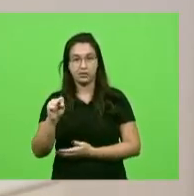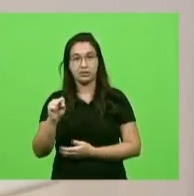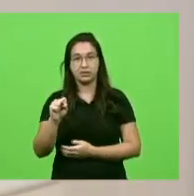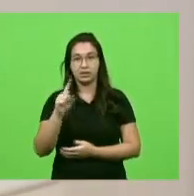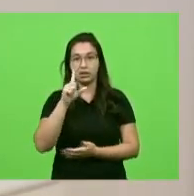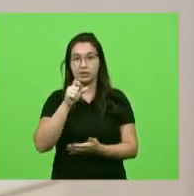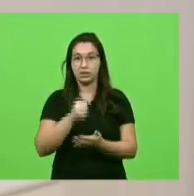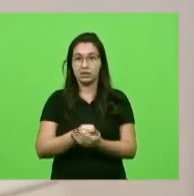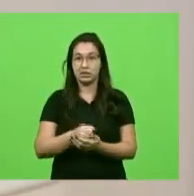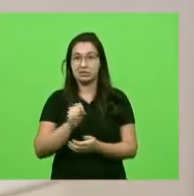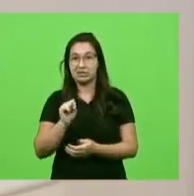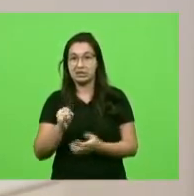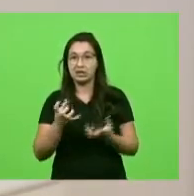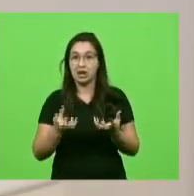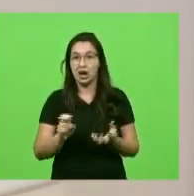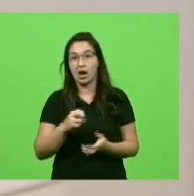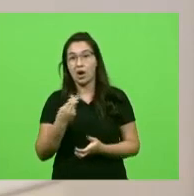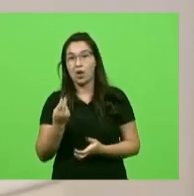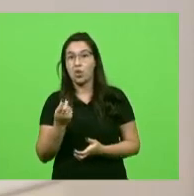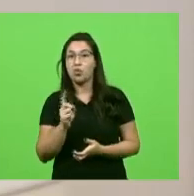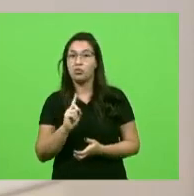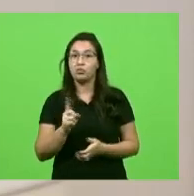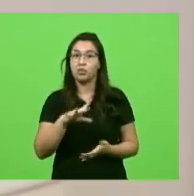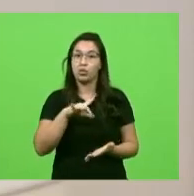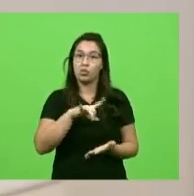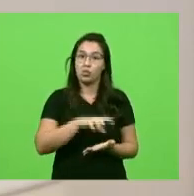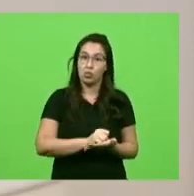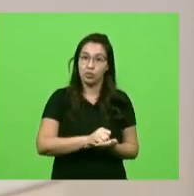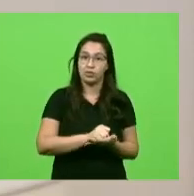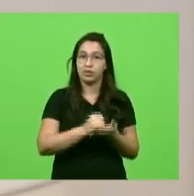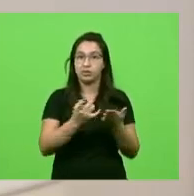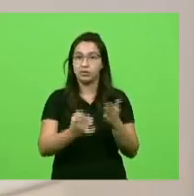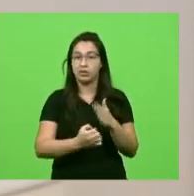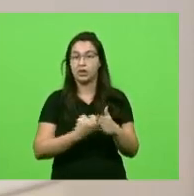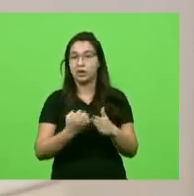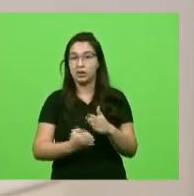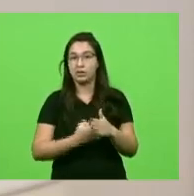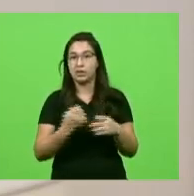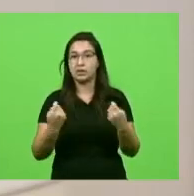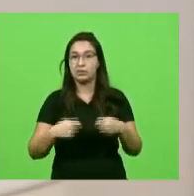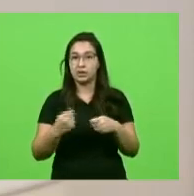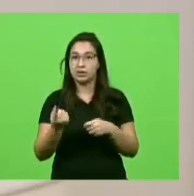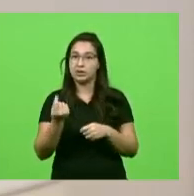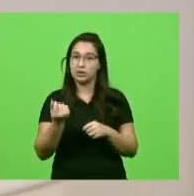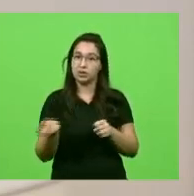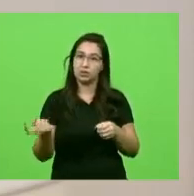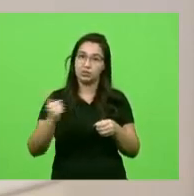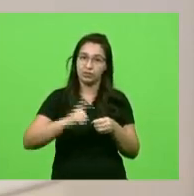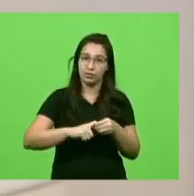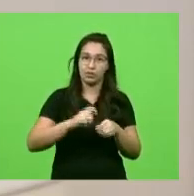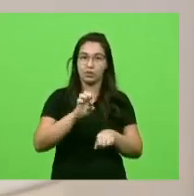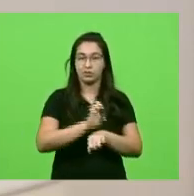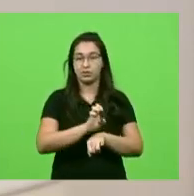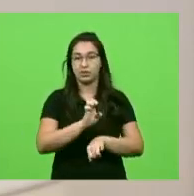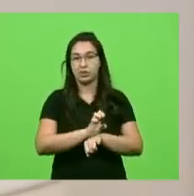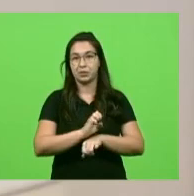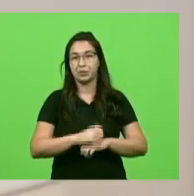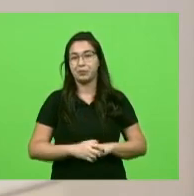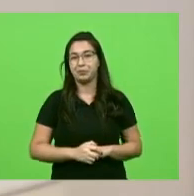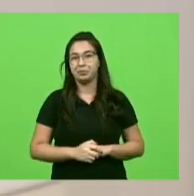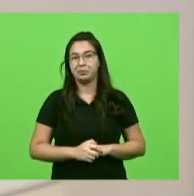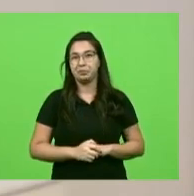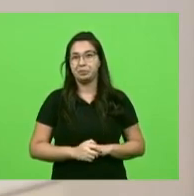continuidade ou não da contratação e adoção de medidas de ressarcimento ao erário. Fecha aspas. Ato contínuo,